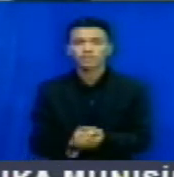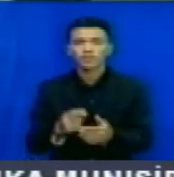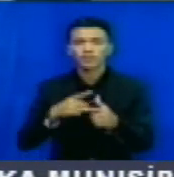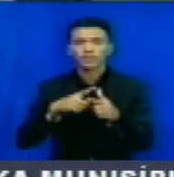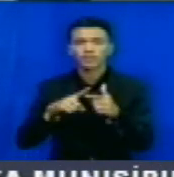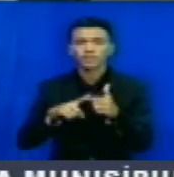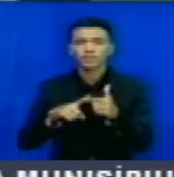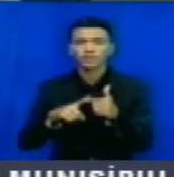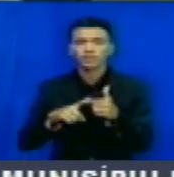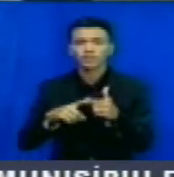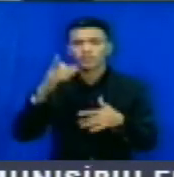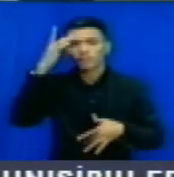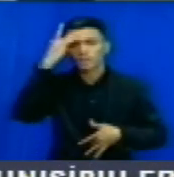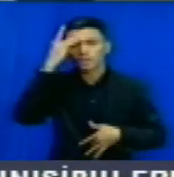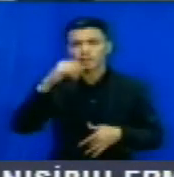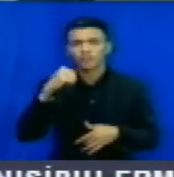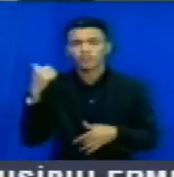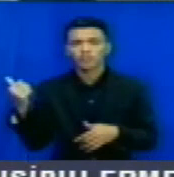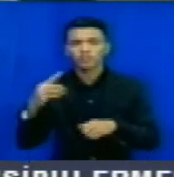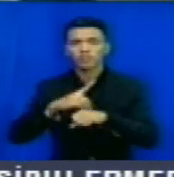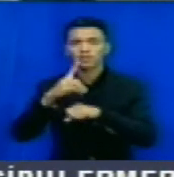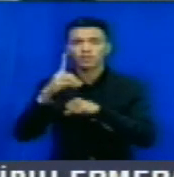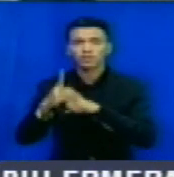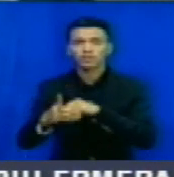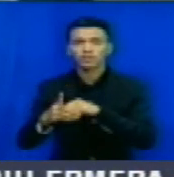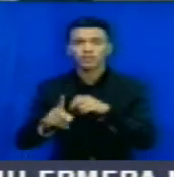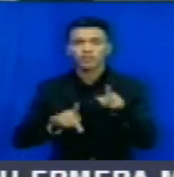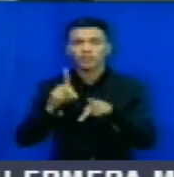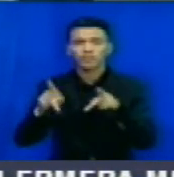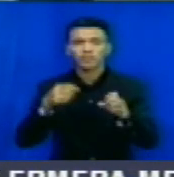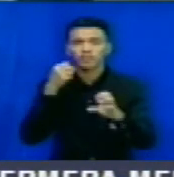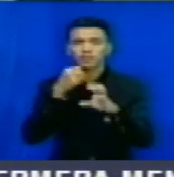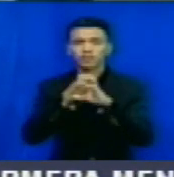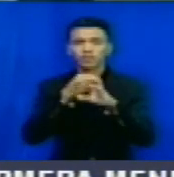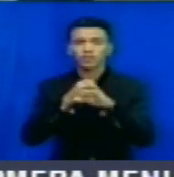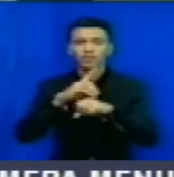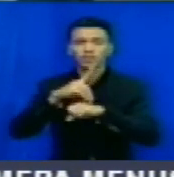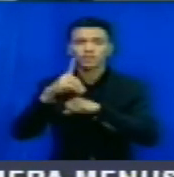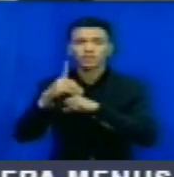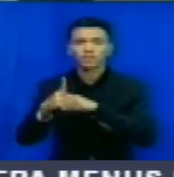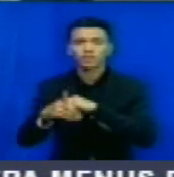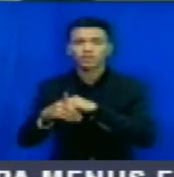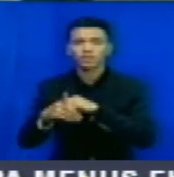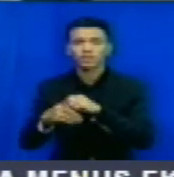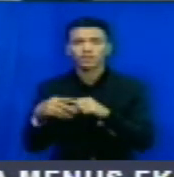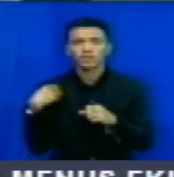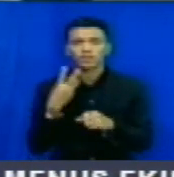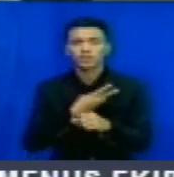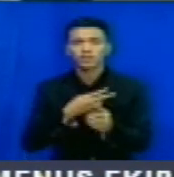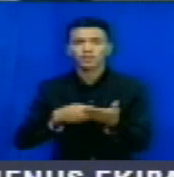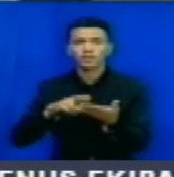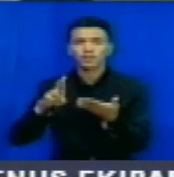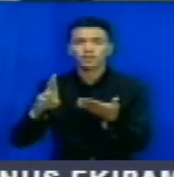Depois moras tu ir fali acidente é uma nova soque o gamuno e te